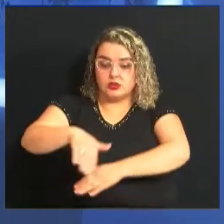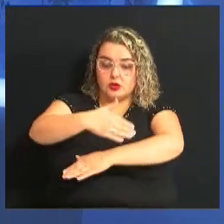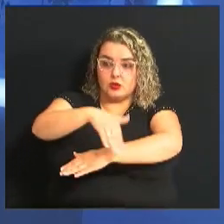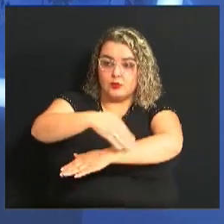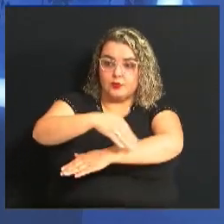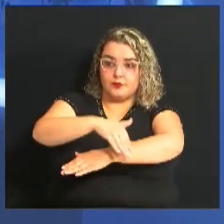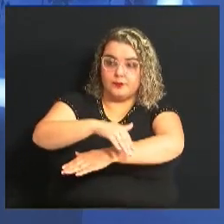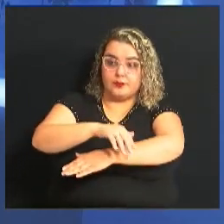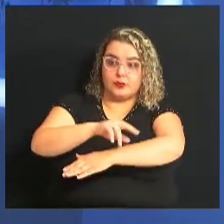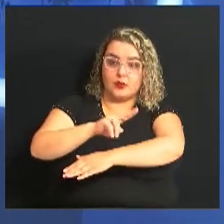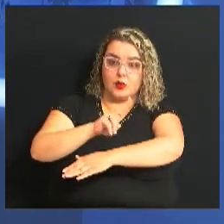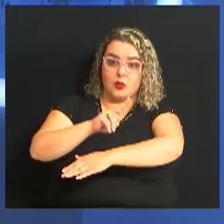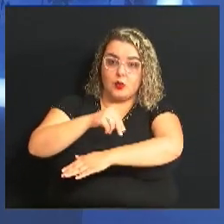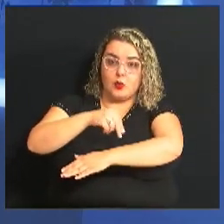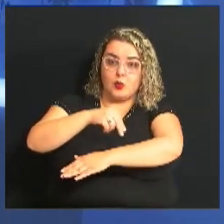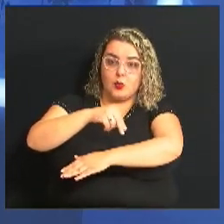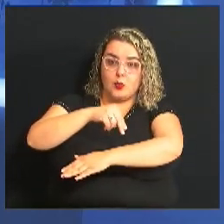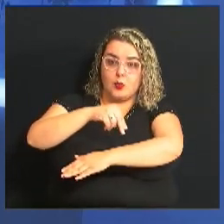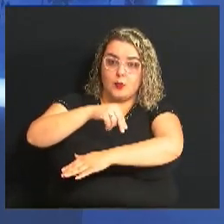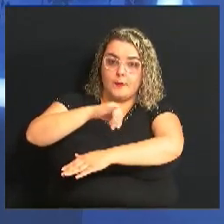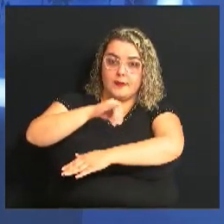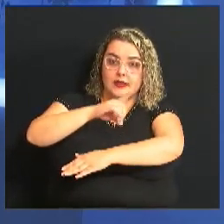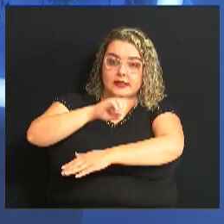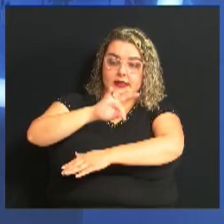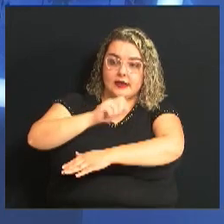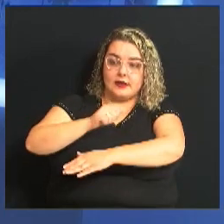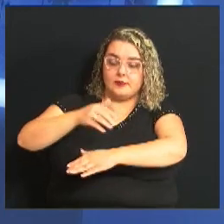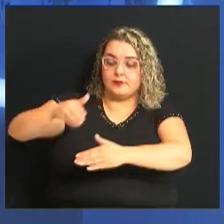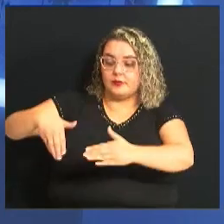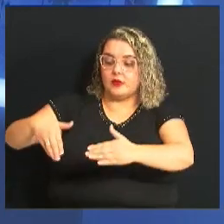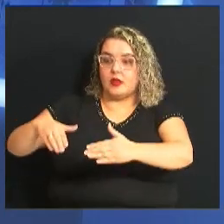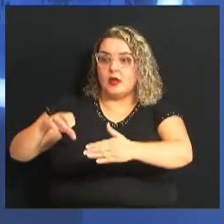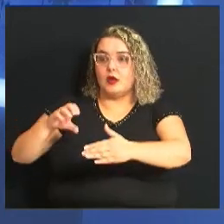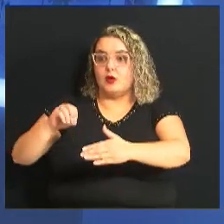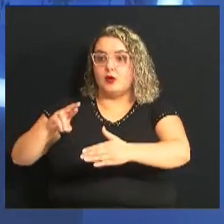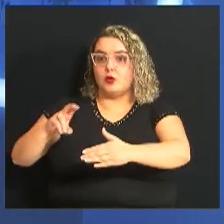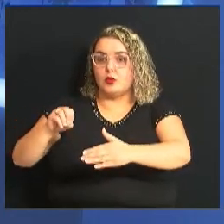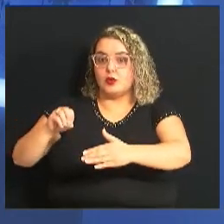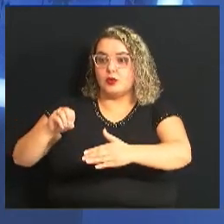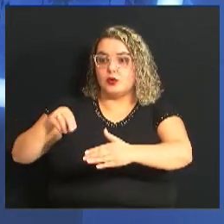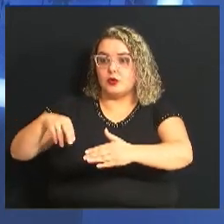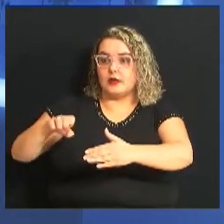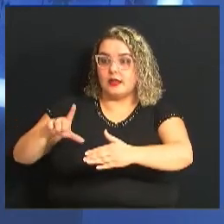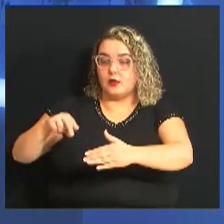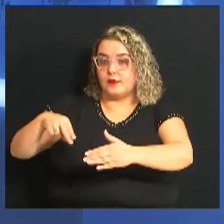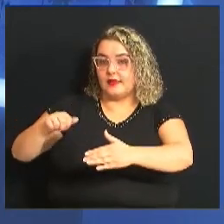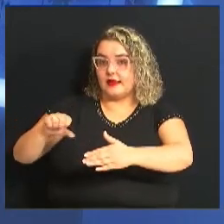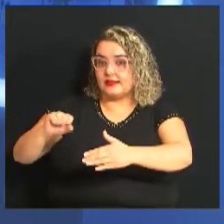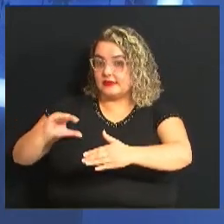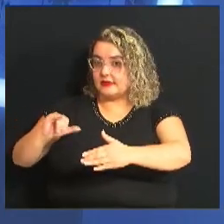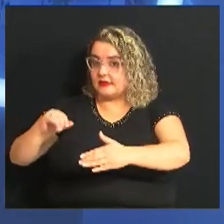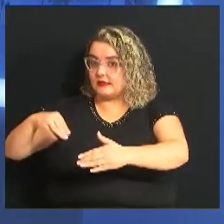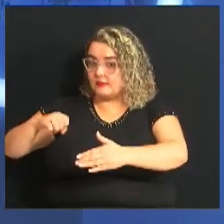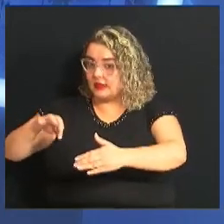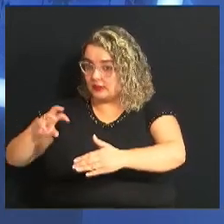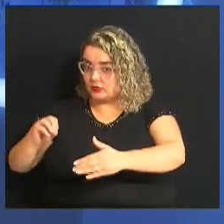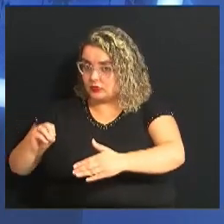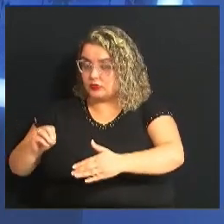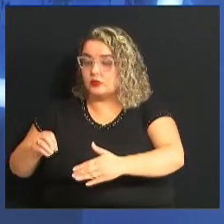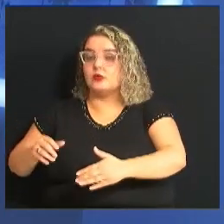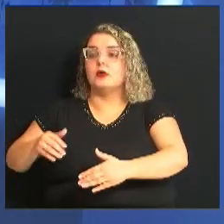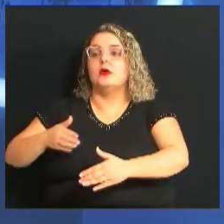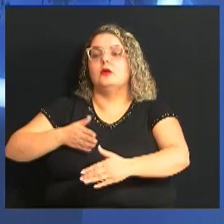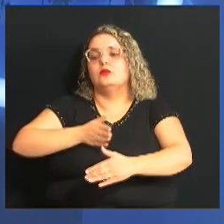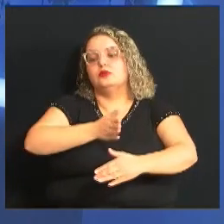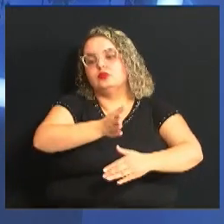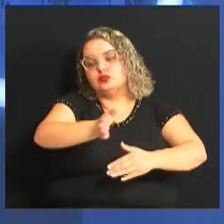rua Humaitá e a rua Coronel Alfredo Augusto do Nascimento. O tráfego passa a fluir, portanto, em